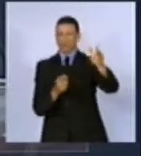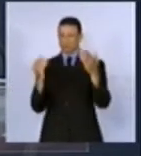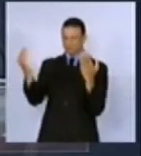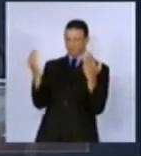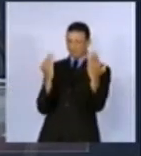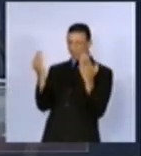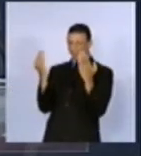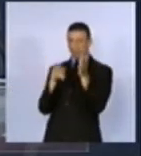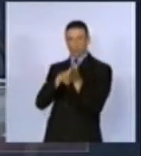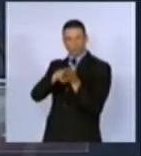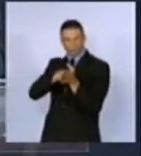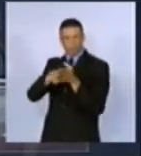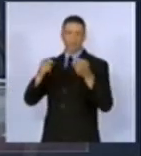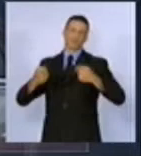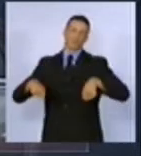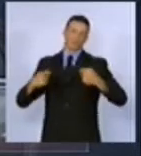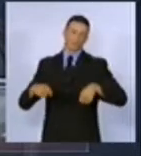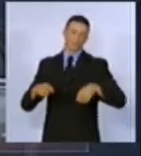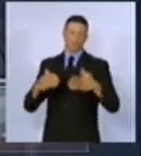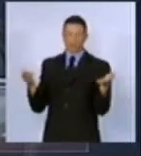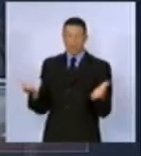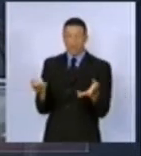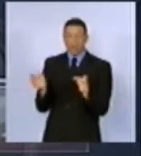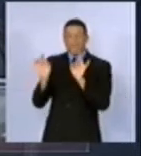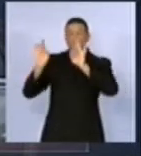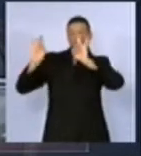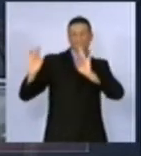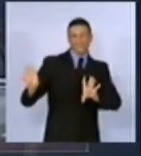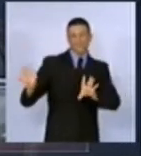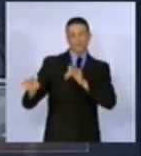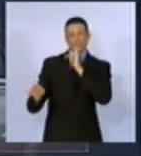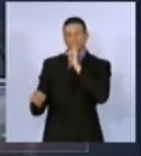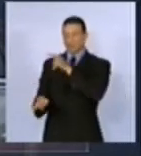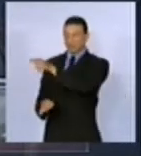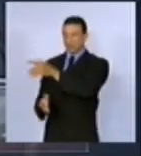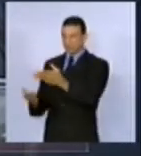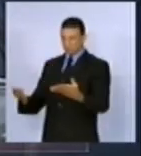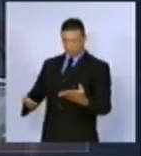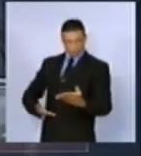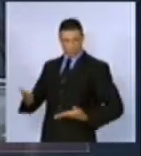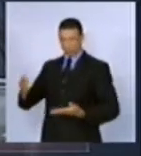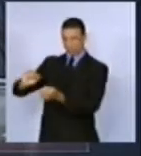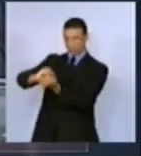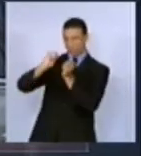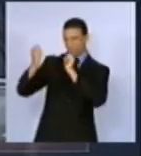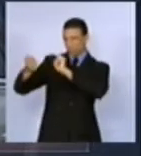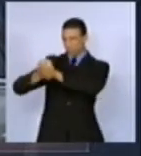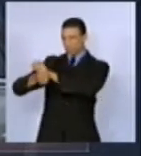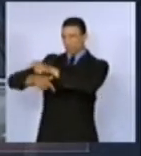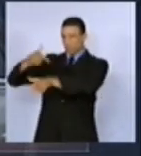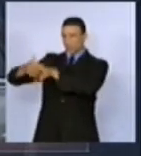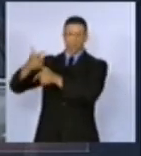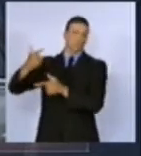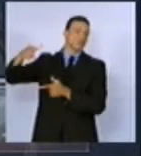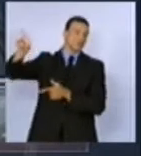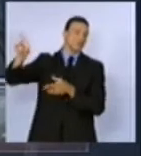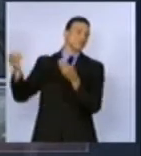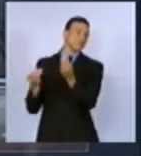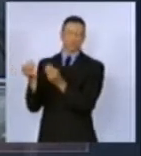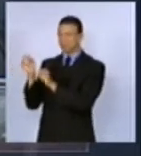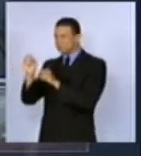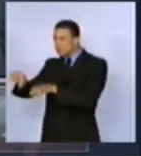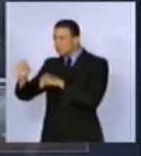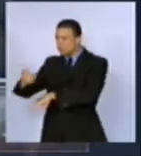o que foi feito para possibilitar até este momento que pelo menos parte desses trabalhadores pudessem ser reaproveitados no setor sucroalcooleiro Quantos foram